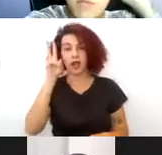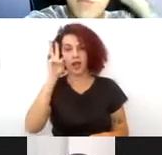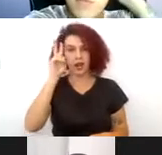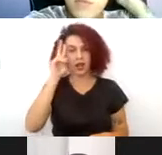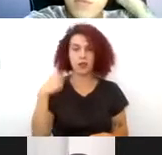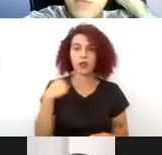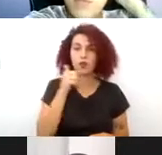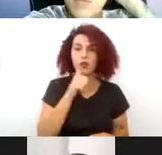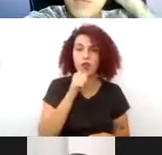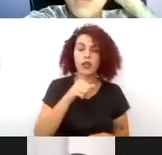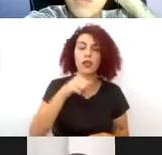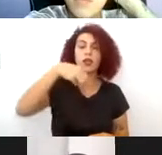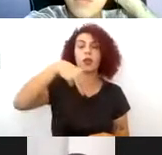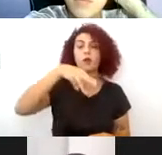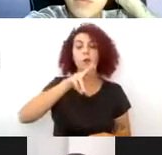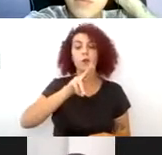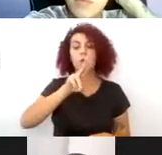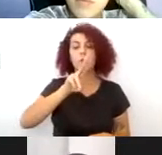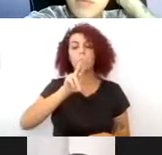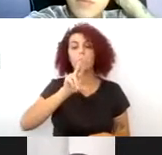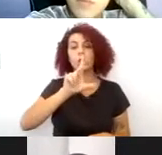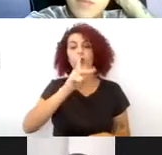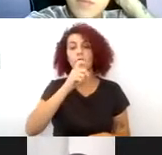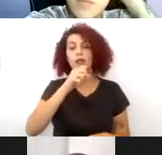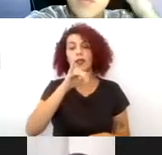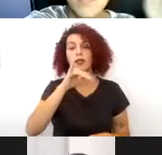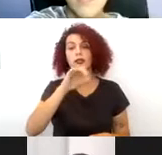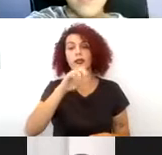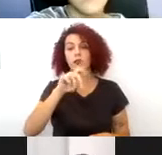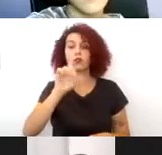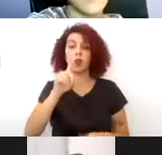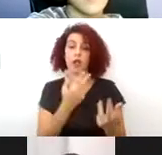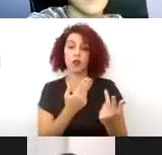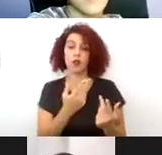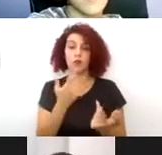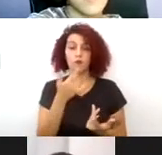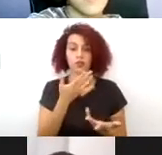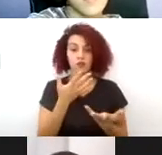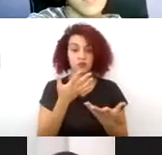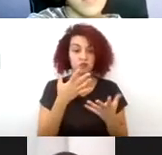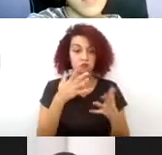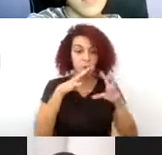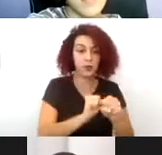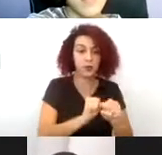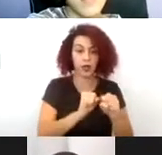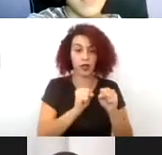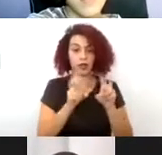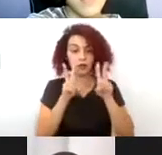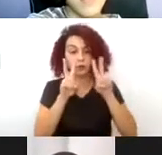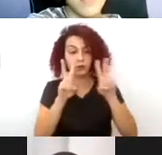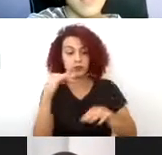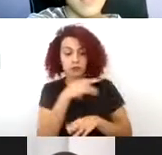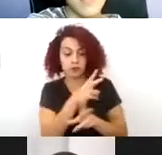idade que eu falei que a construção pulverização a colonialidade também é aquilo que você não ver você não pega e você não diz assim está aqui